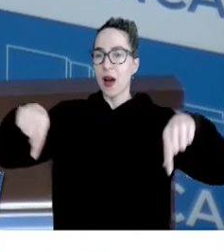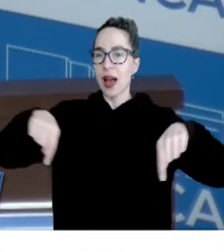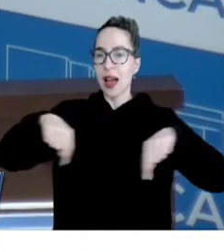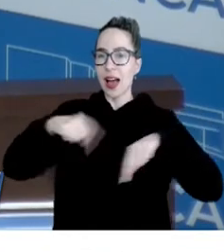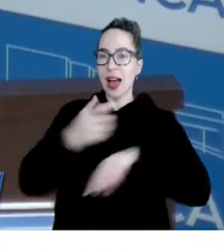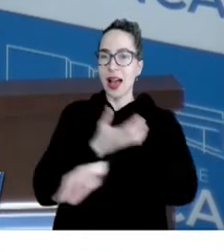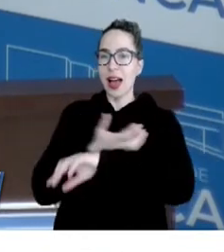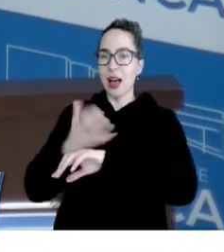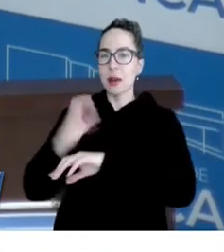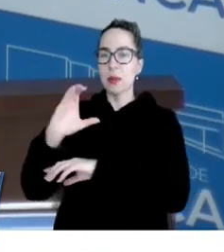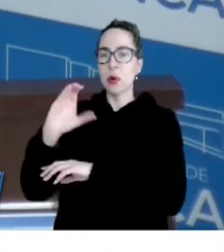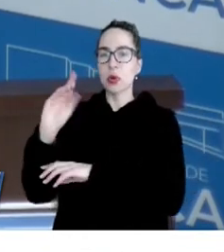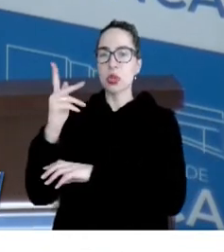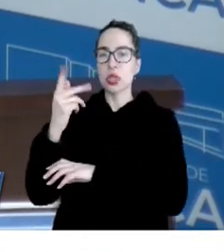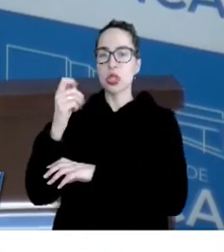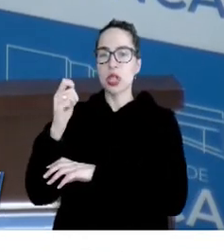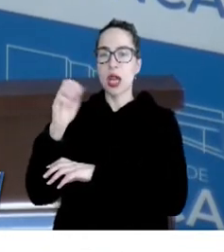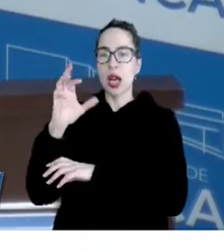chacrobols.